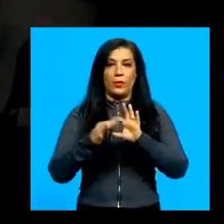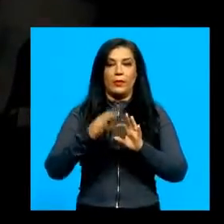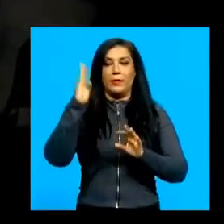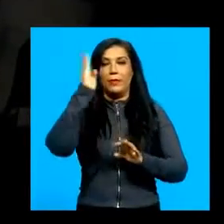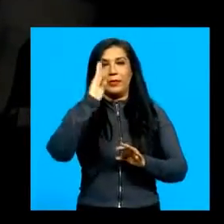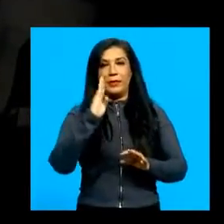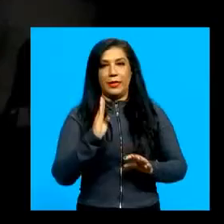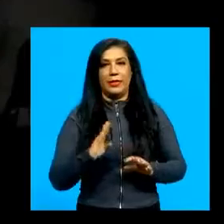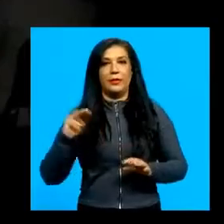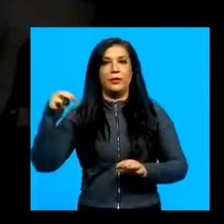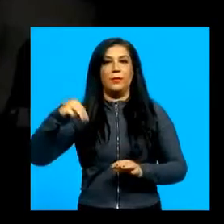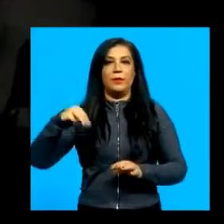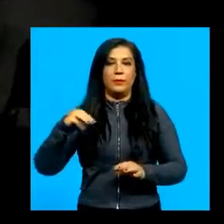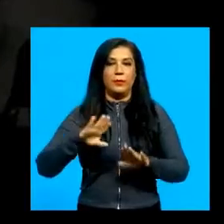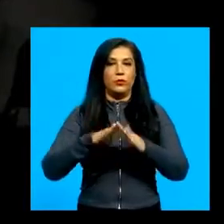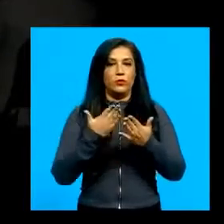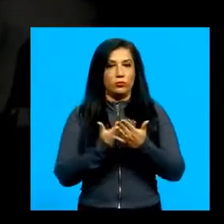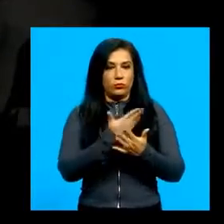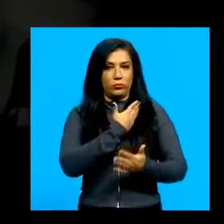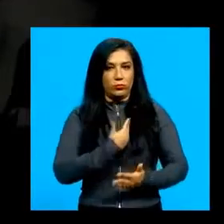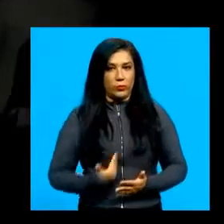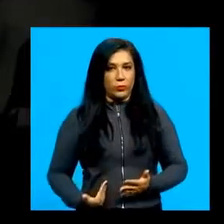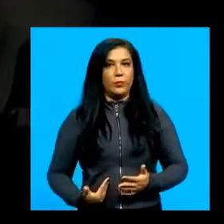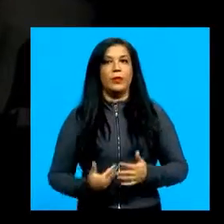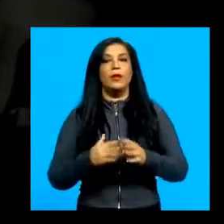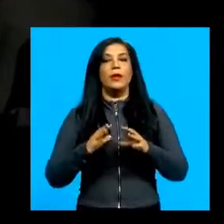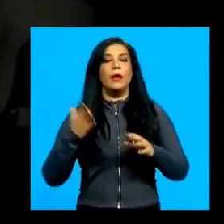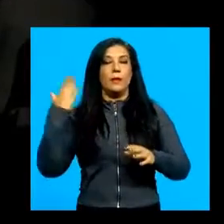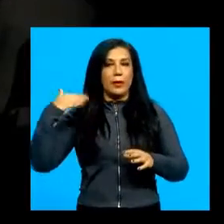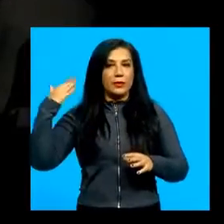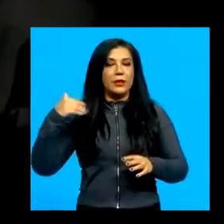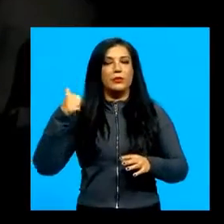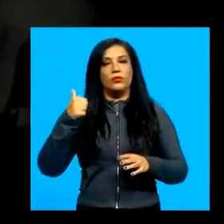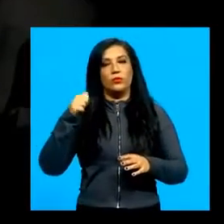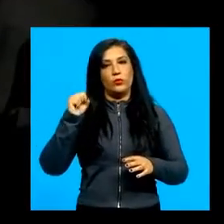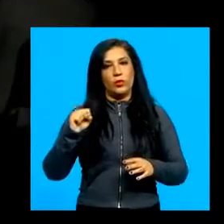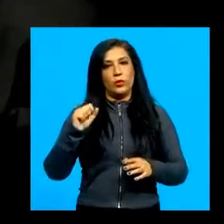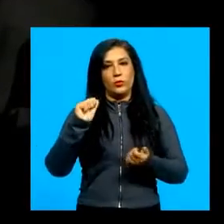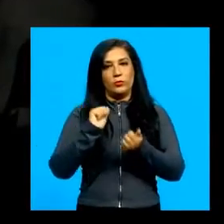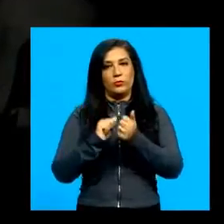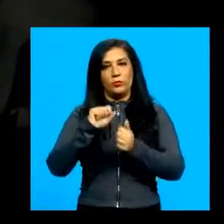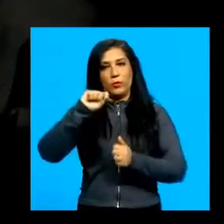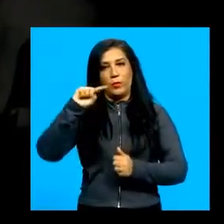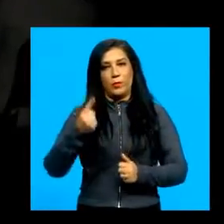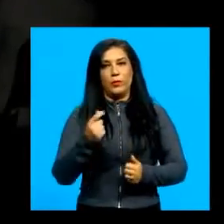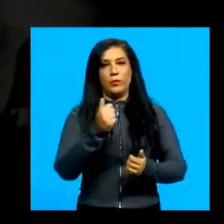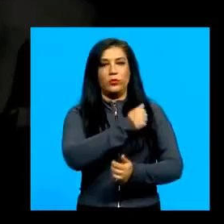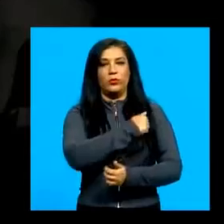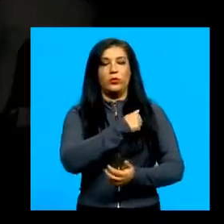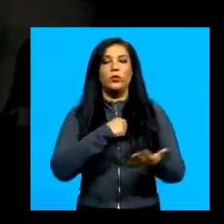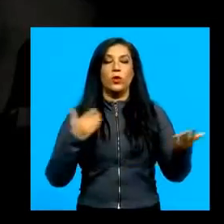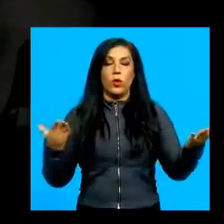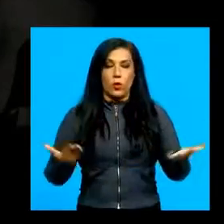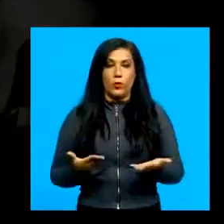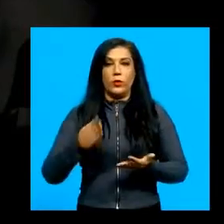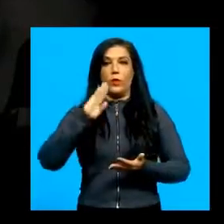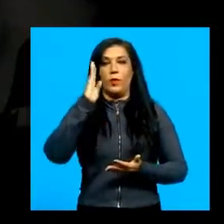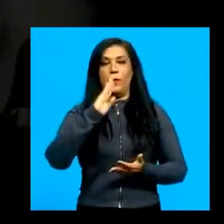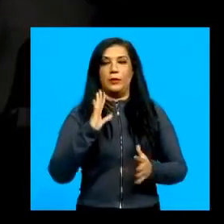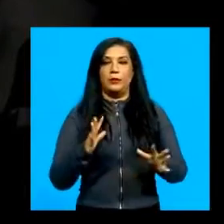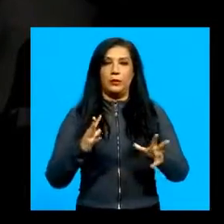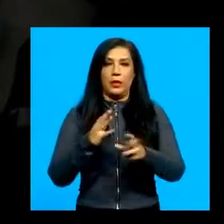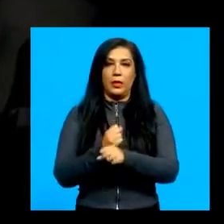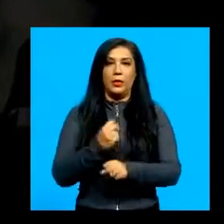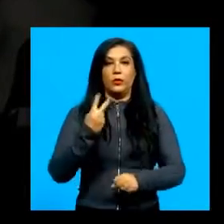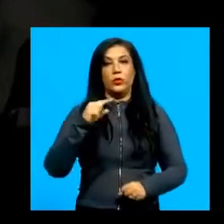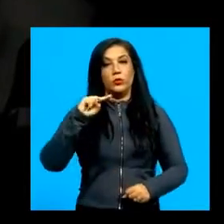Brasileira de Matemática das Escolas Públicas, na qual participaram 18 milhões de estudantes. Hoje, o Brasil tem 2